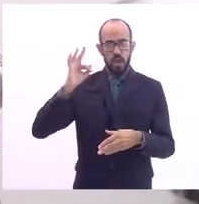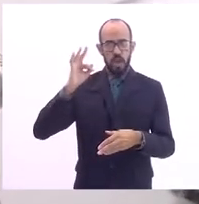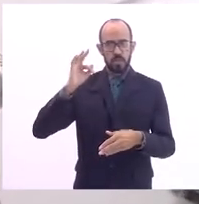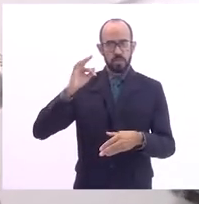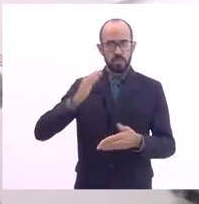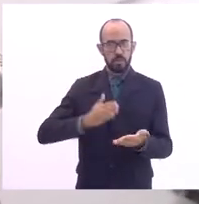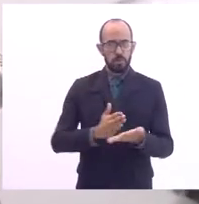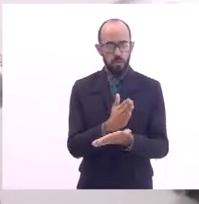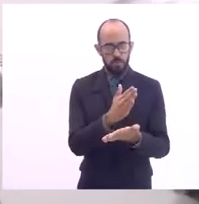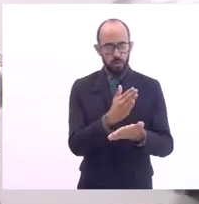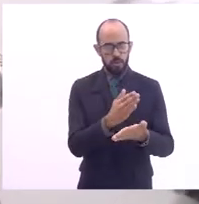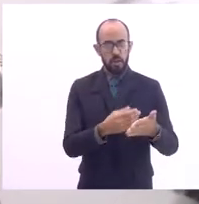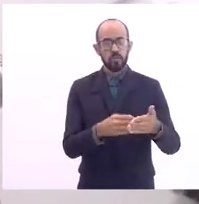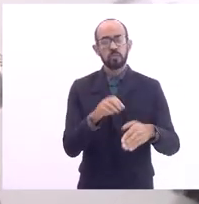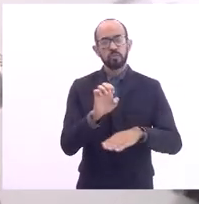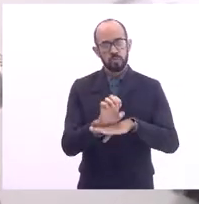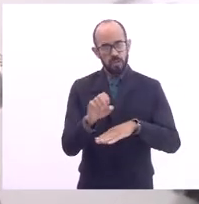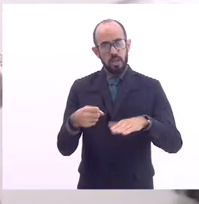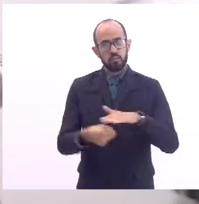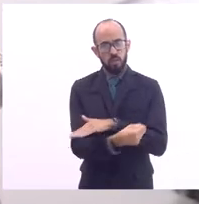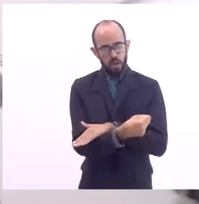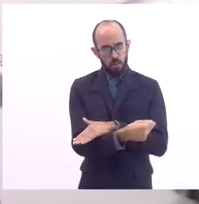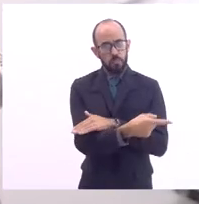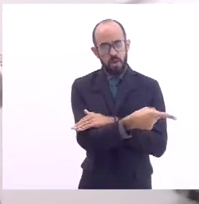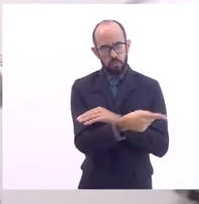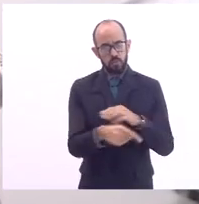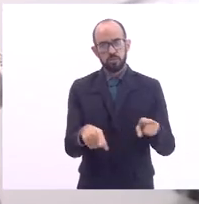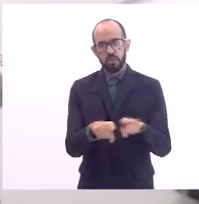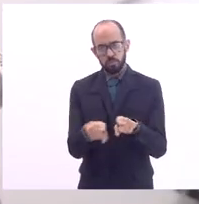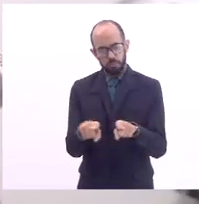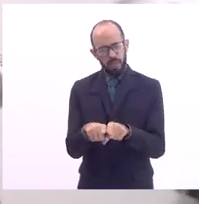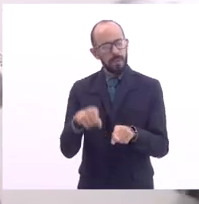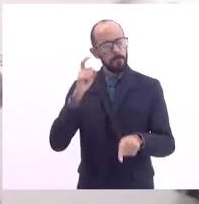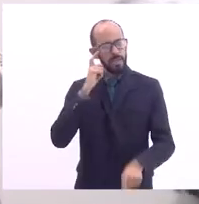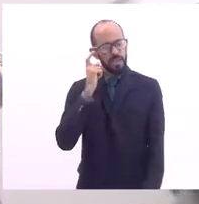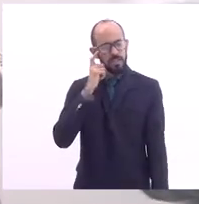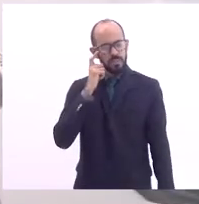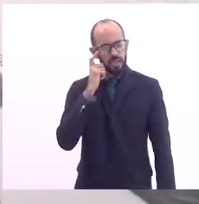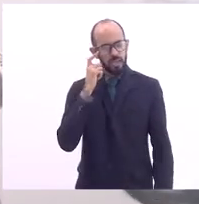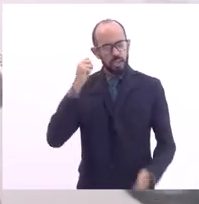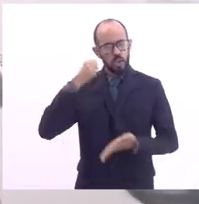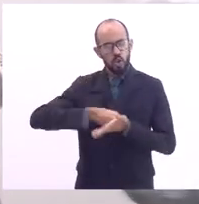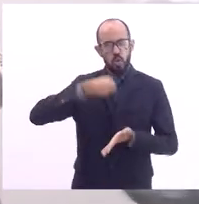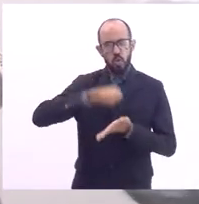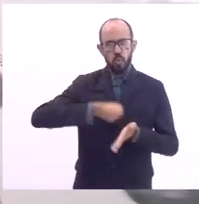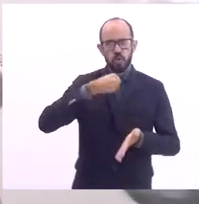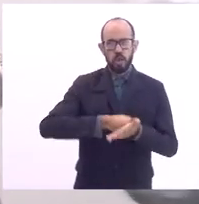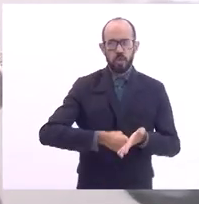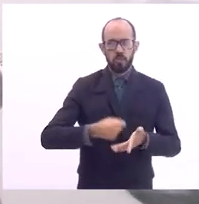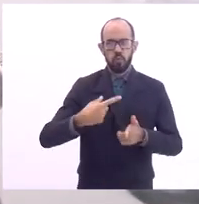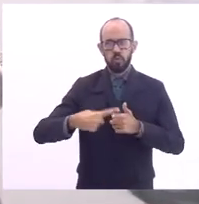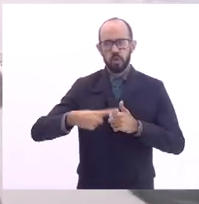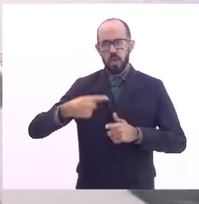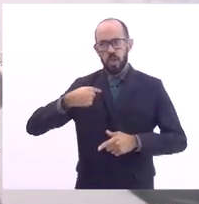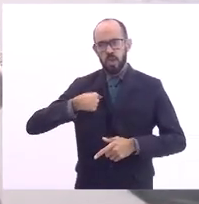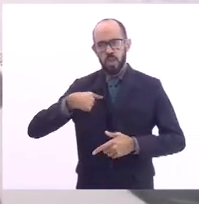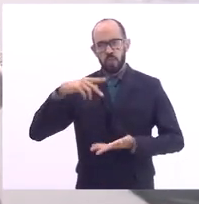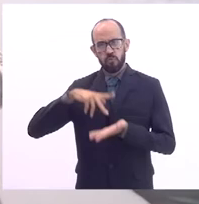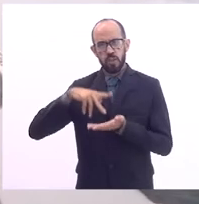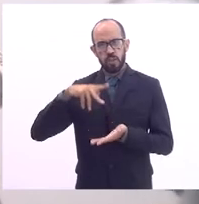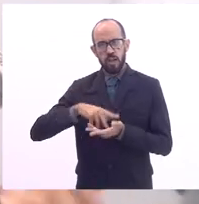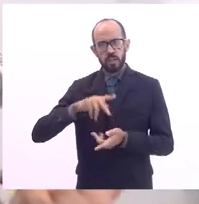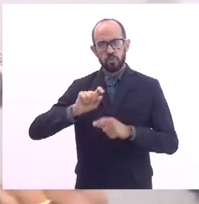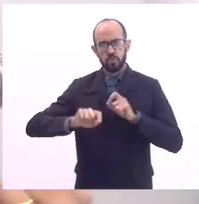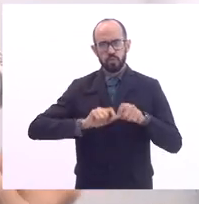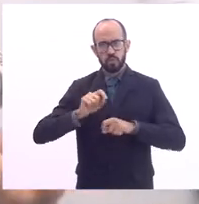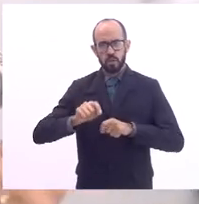estaduais eleitos façam uma reflexão e levantem essa bandeira, porque, afinal de contas, eu sinceramente,